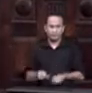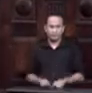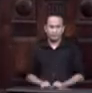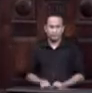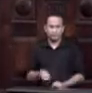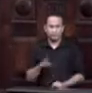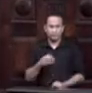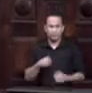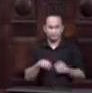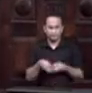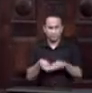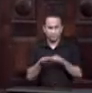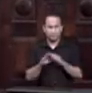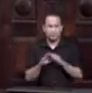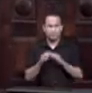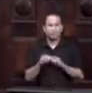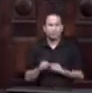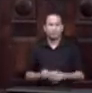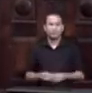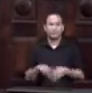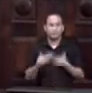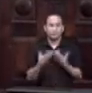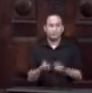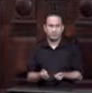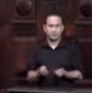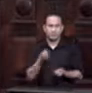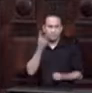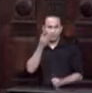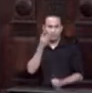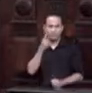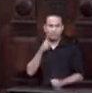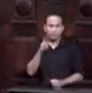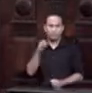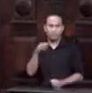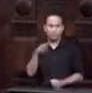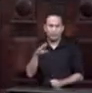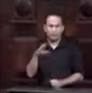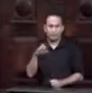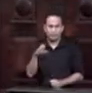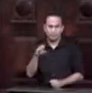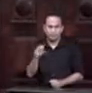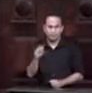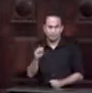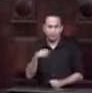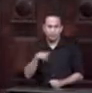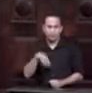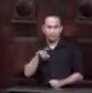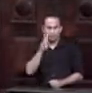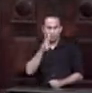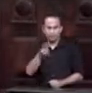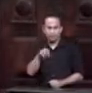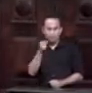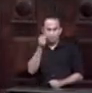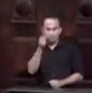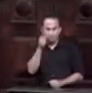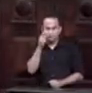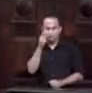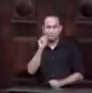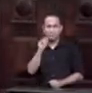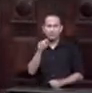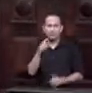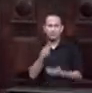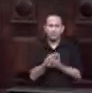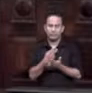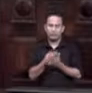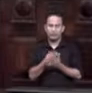senhor presidente. Encaminhar pela bancada do Partido dos Trabalhadores, deputado Gilberto Palmares. Senhor presidente, eu ouvi atentamente uma das falas ainda há